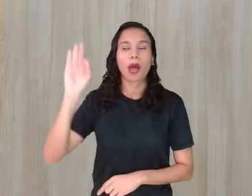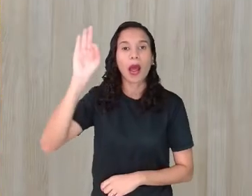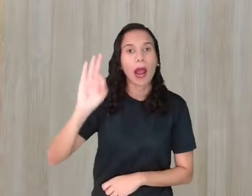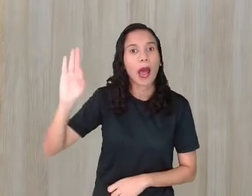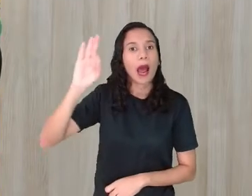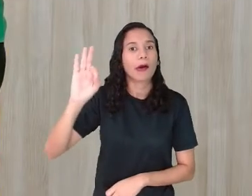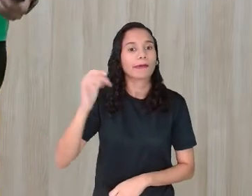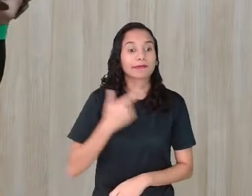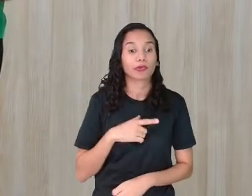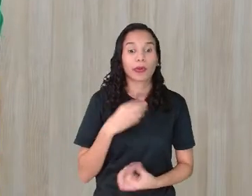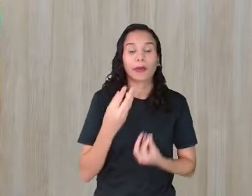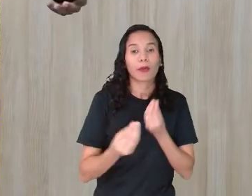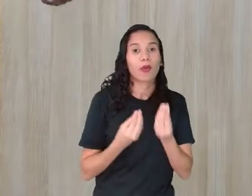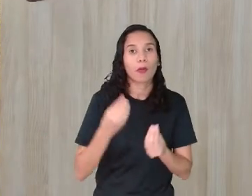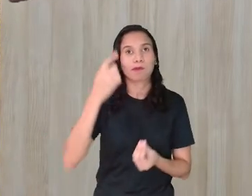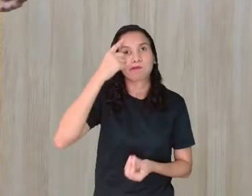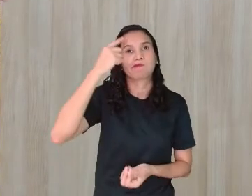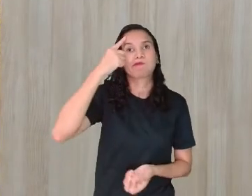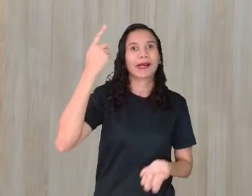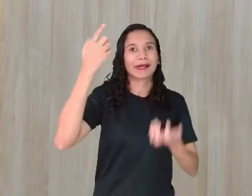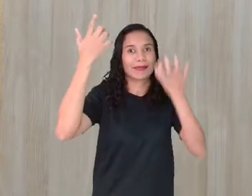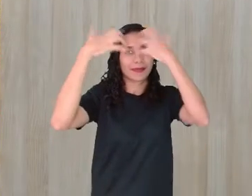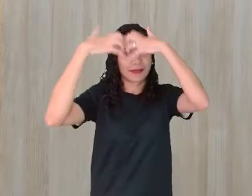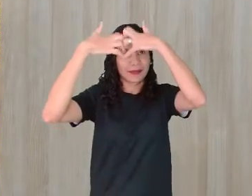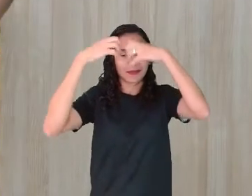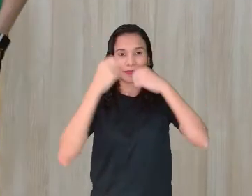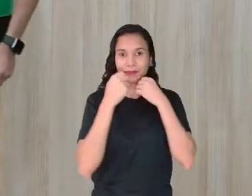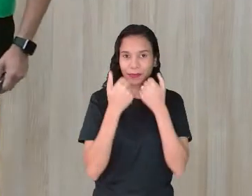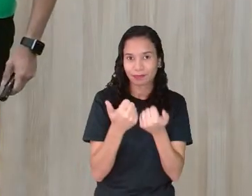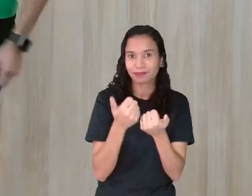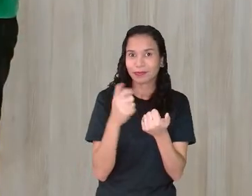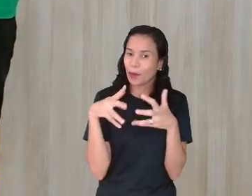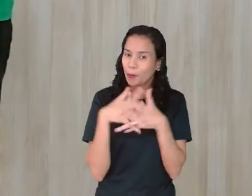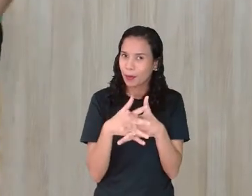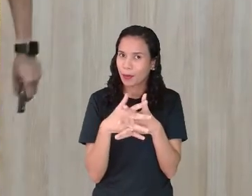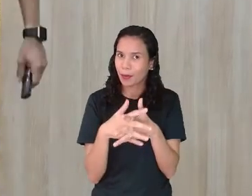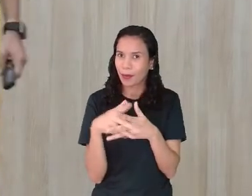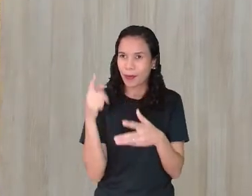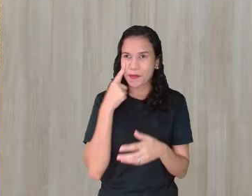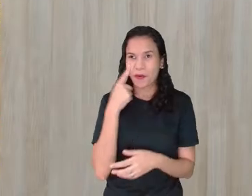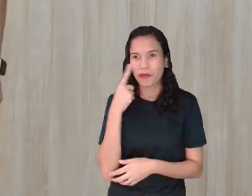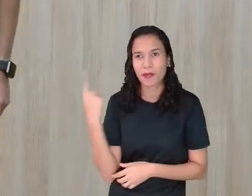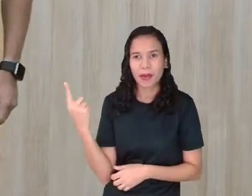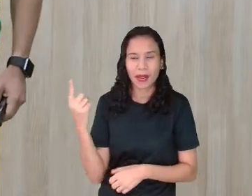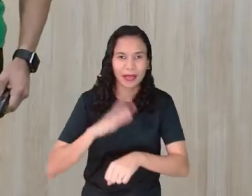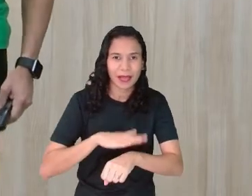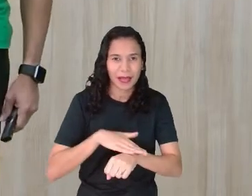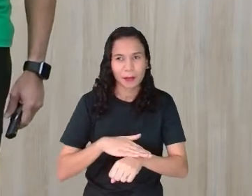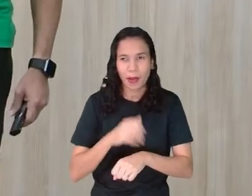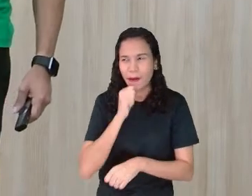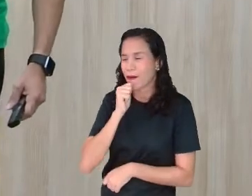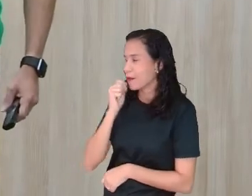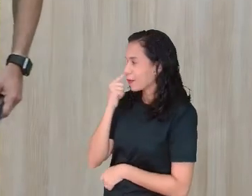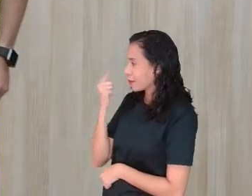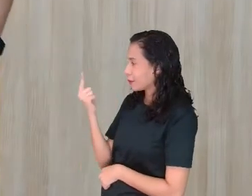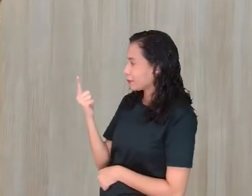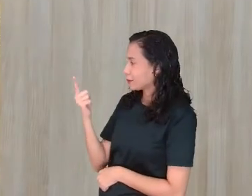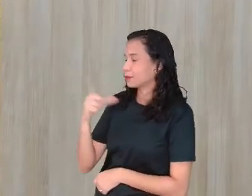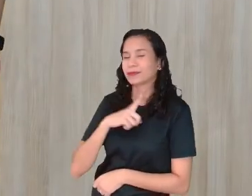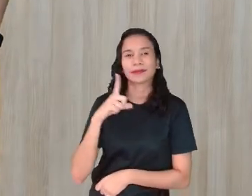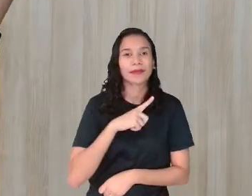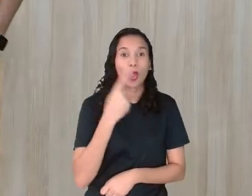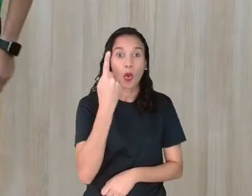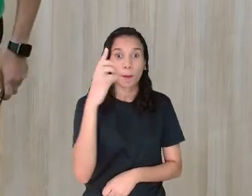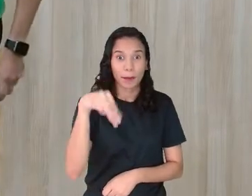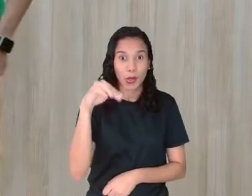aí não dá pra gente fazer de cabecinha, né? Beleza? Fica complicado. Bora fazer de cabecinha isso aqui, eu tenho tempo, né, Billy? Tenho tempo, 1